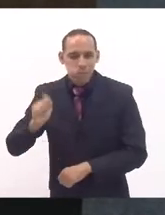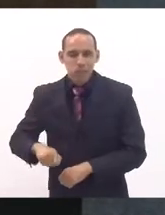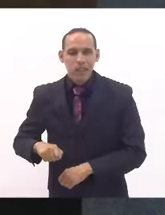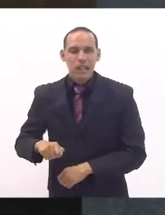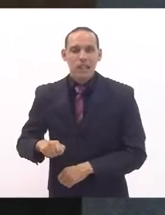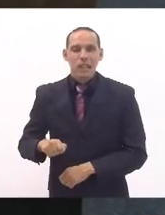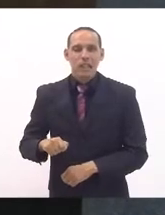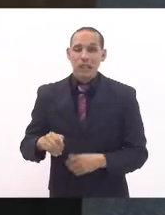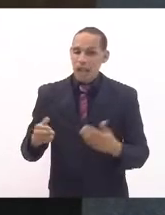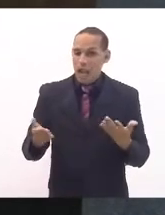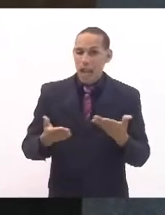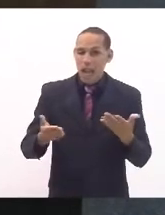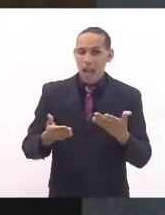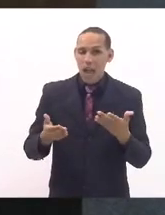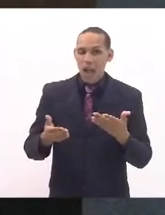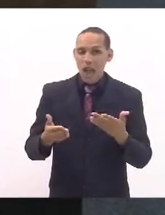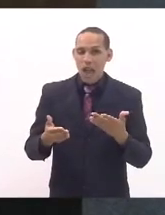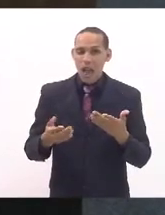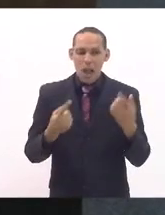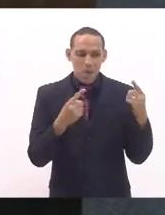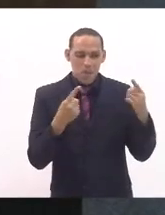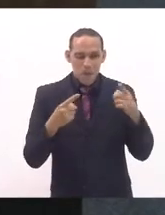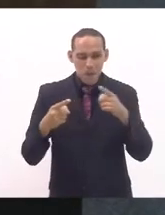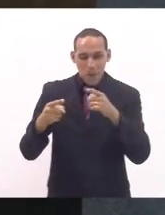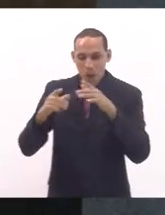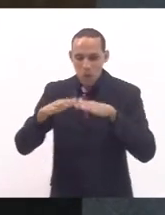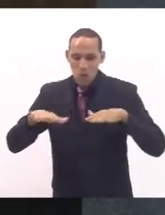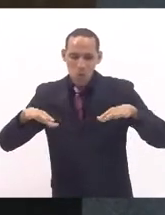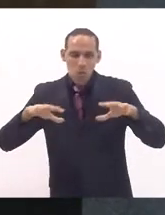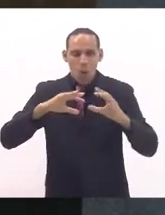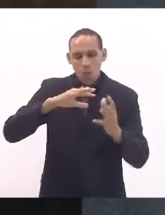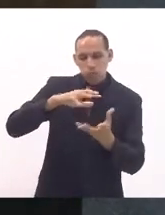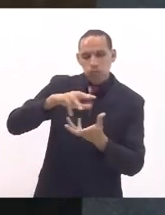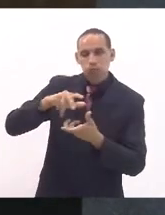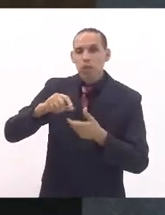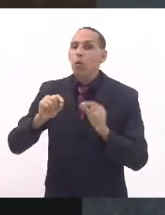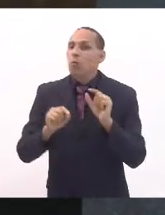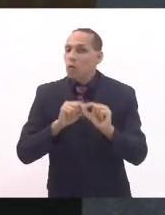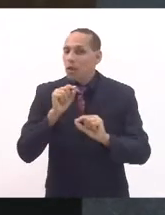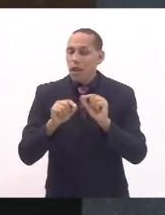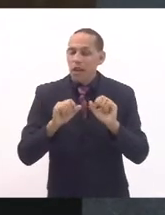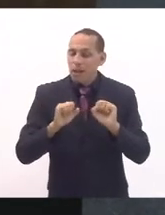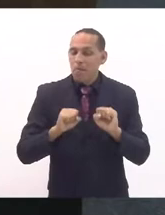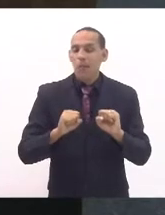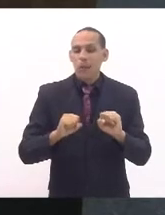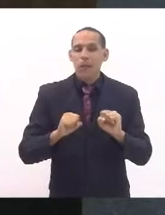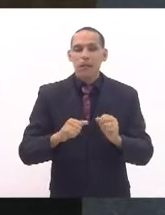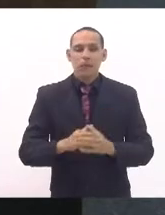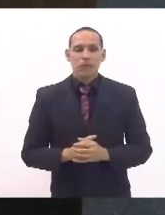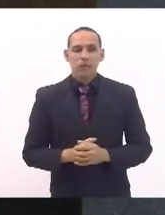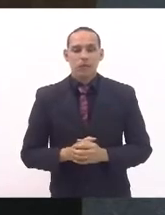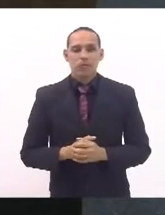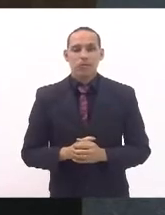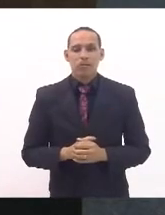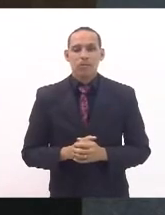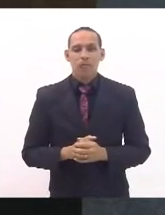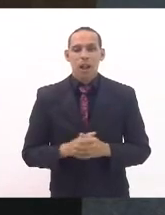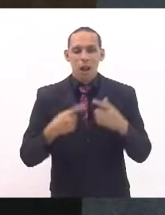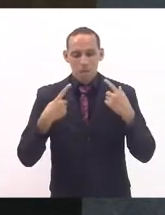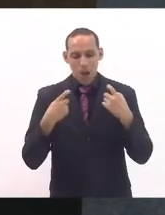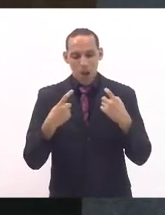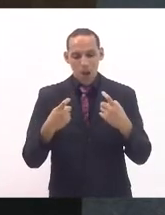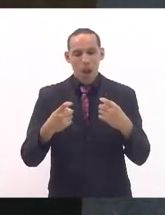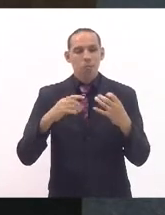está colocando em polvorosa o mundo, né, com a possibilidade de uma guerra